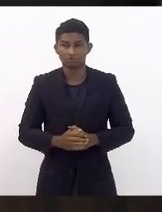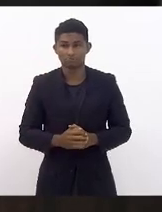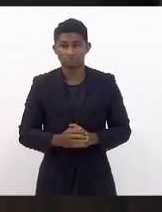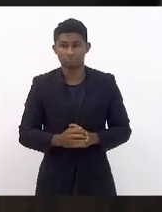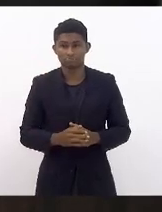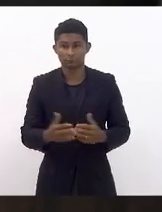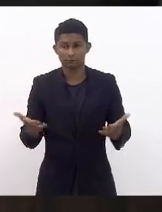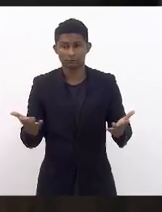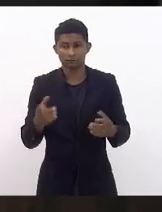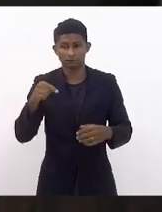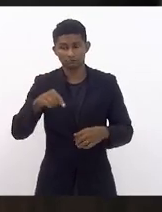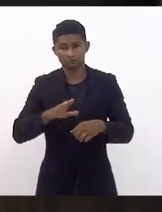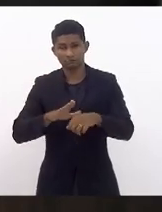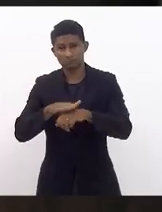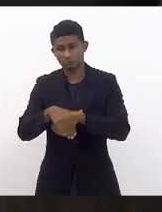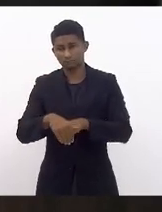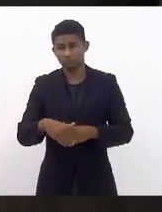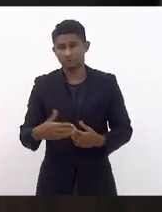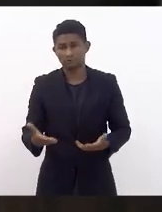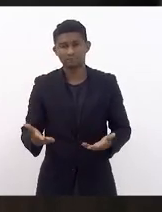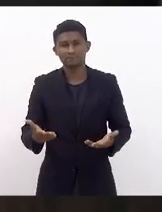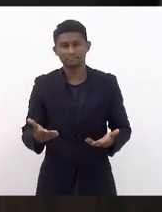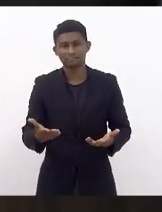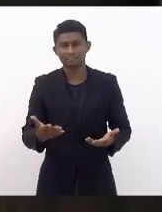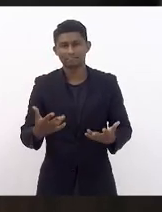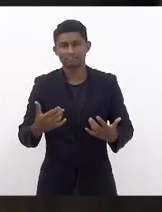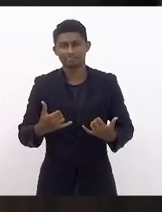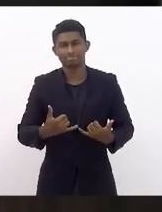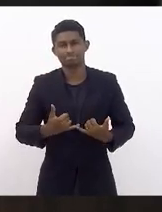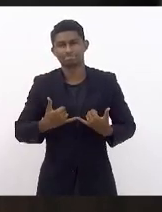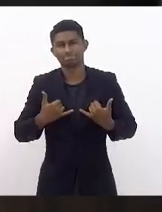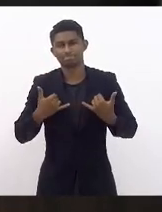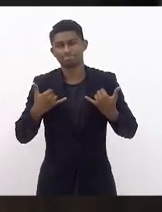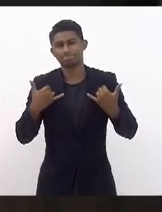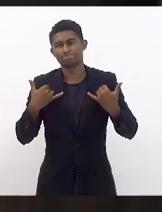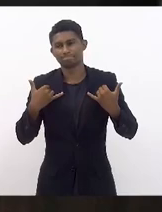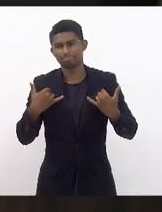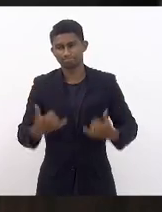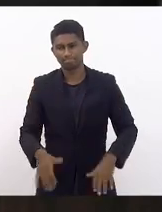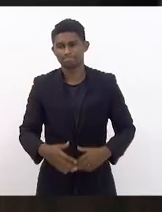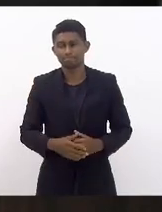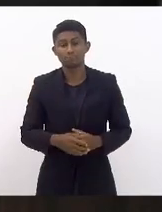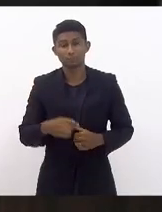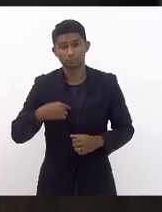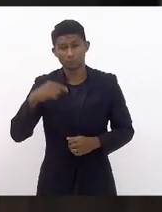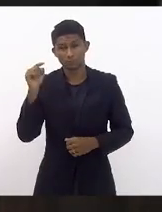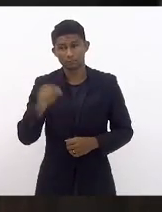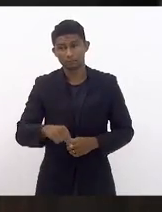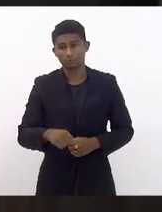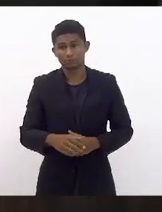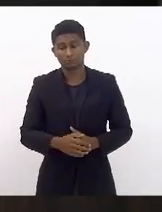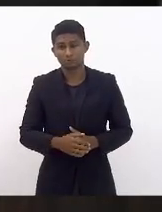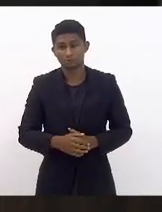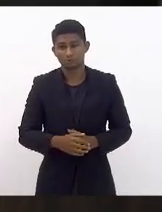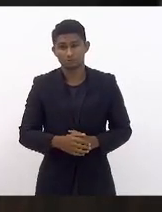essa noite com todos vocês. É uma honra poder estar aqui